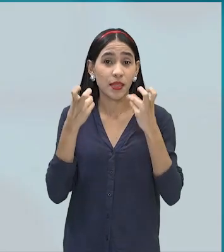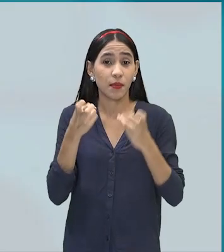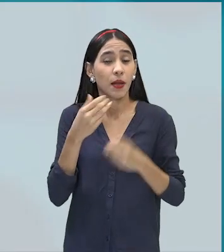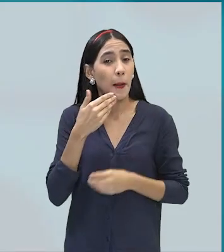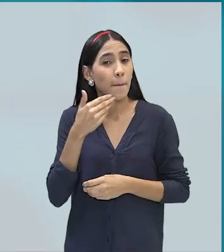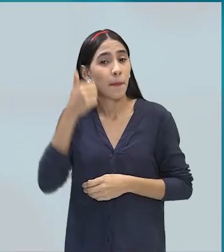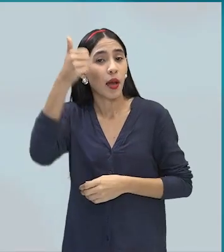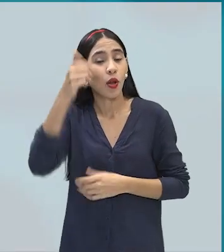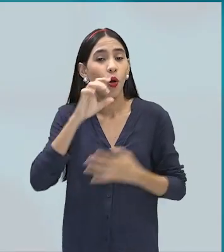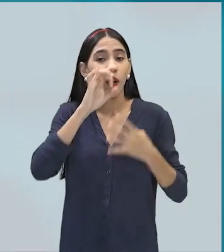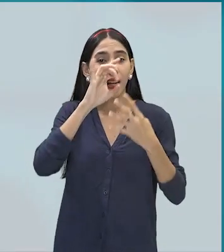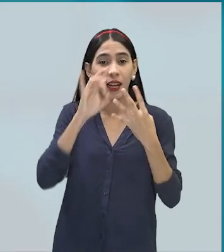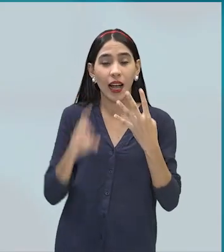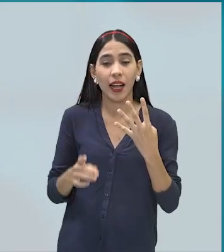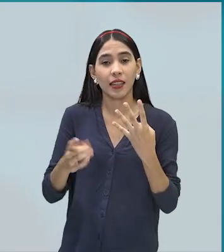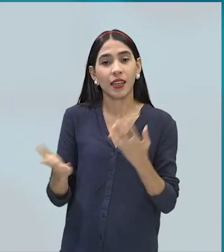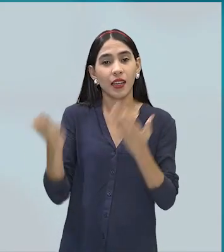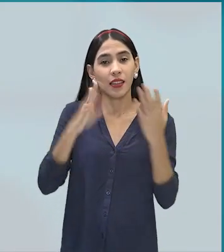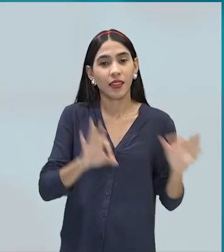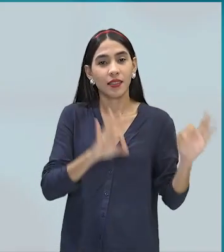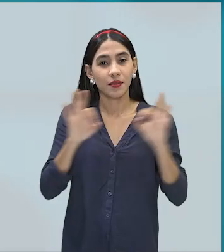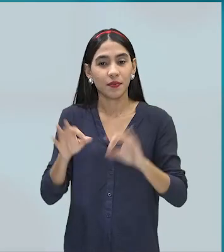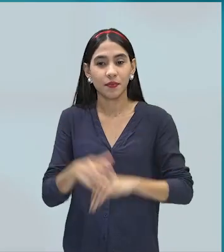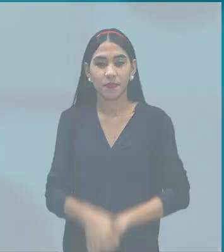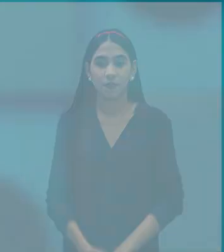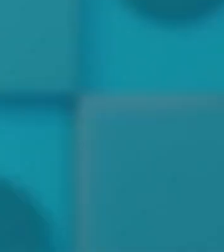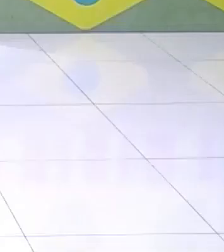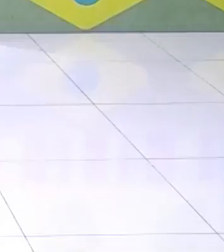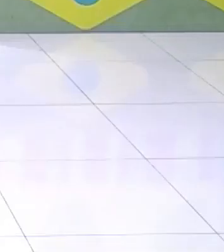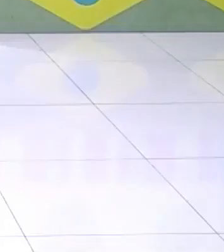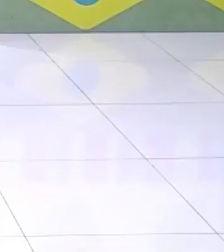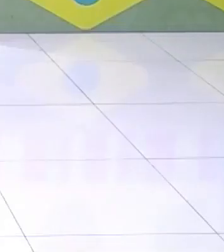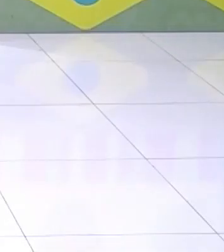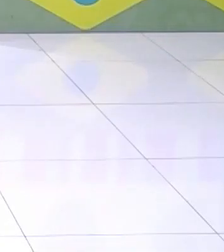cada um desses estilos, acompanhem o vídeo.